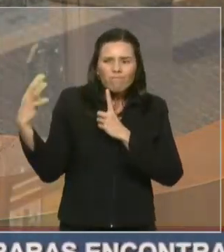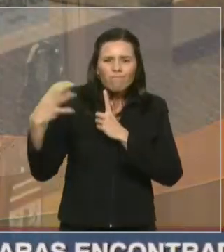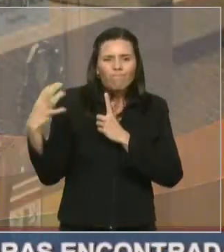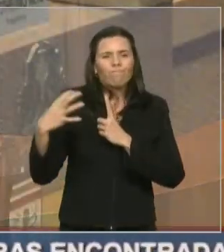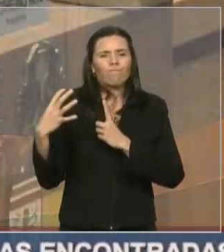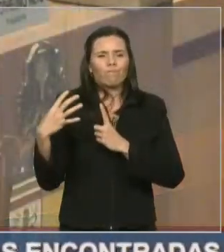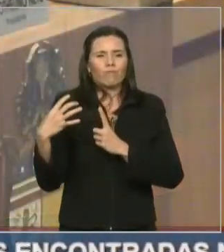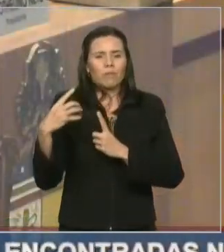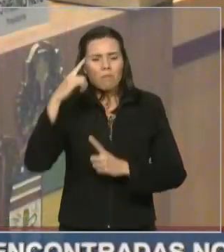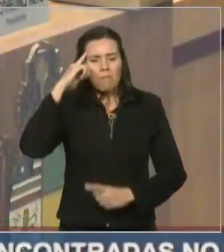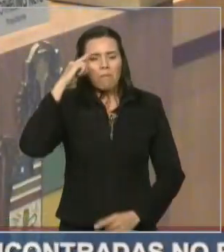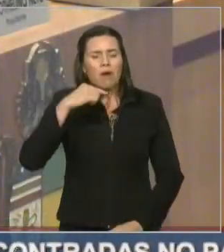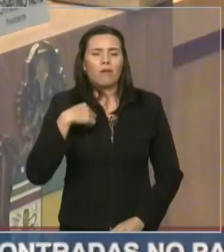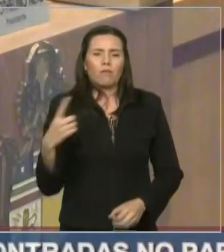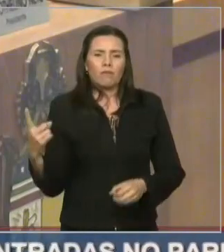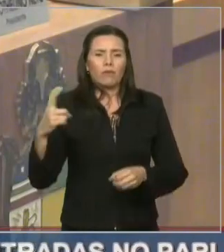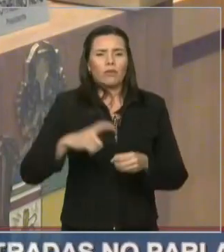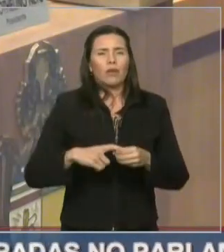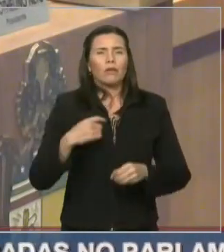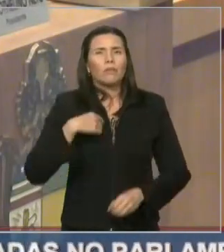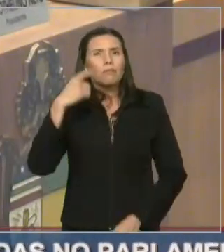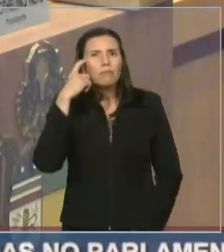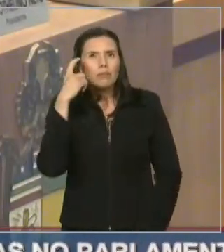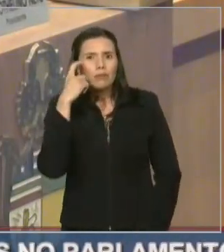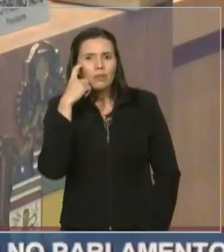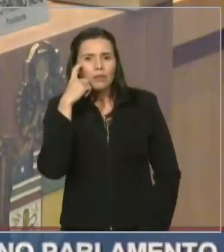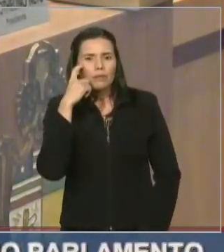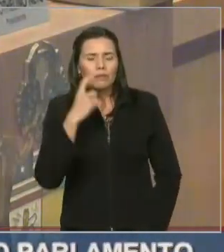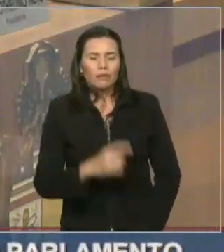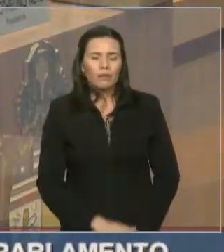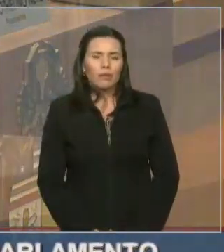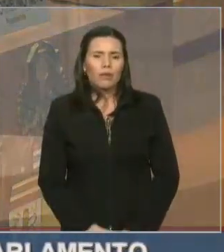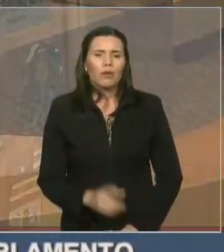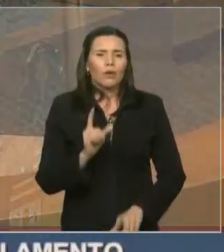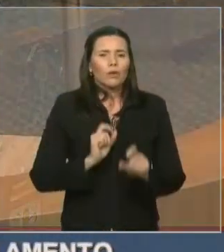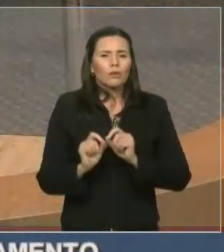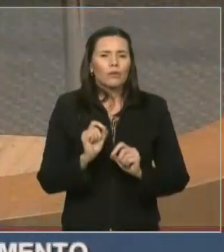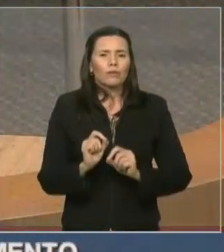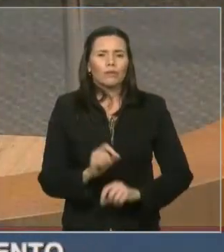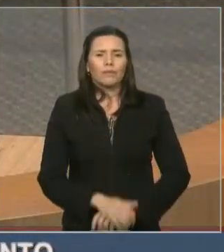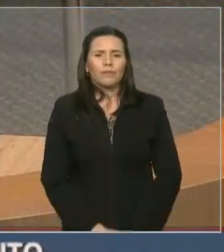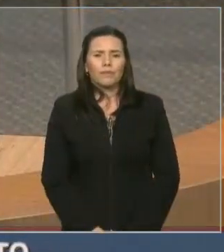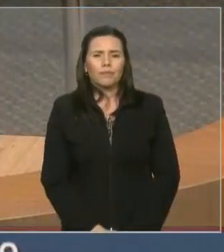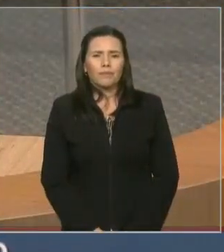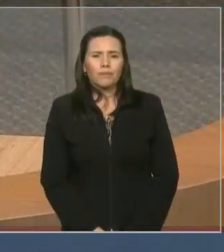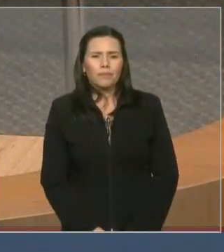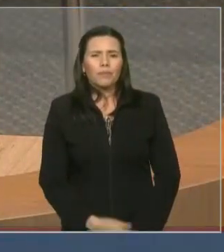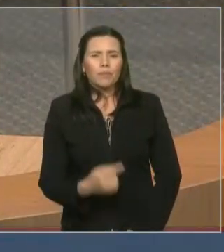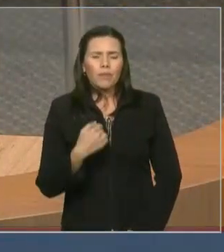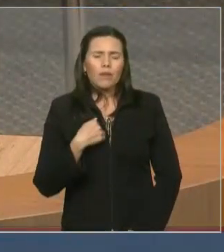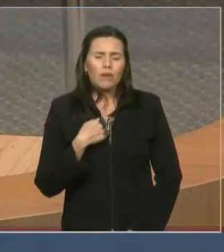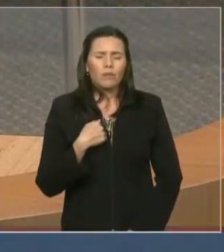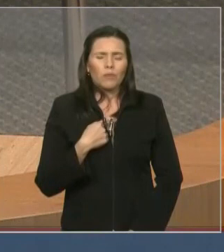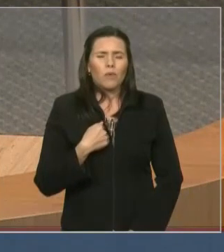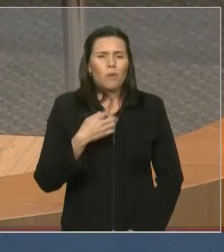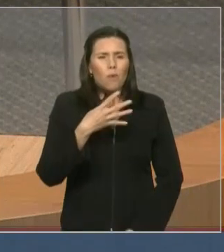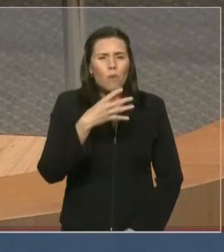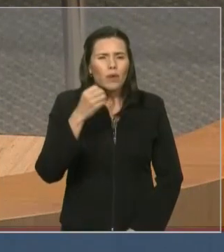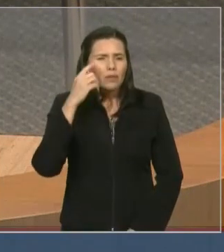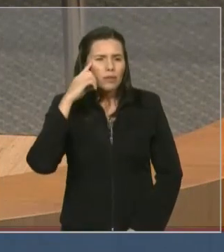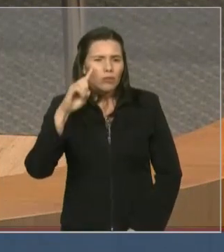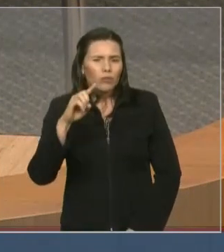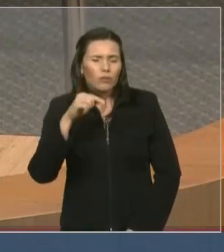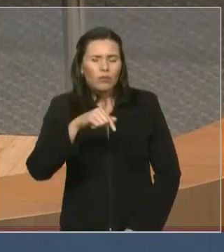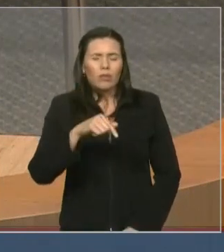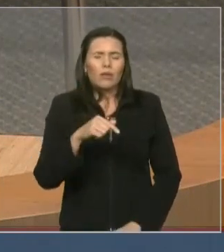Eu achava, naquela época, que daqui eu saí preso por 24 BC, passei 40 dias lá ao lado do poeta Bandeira